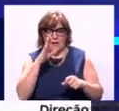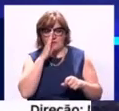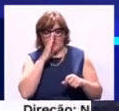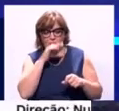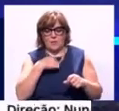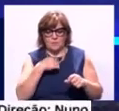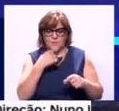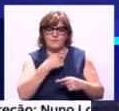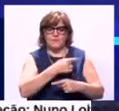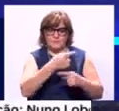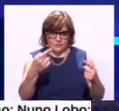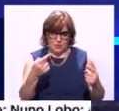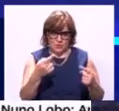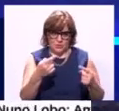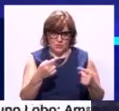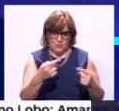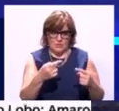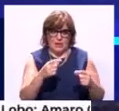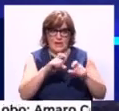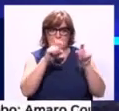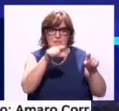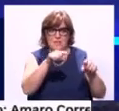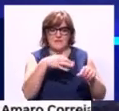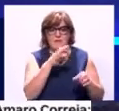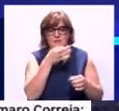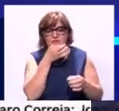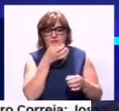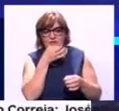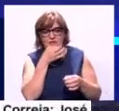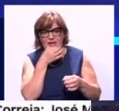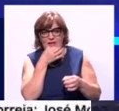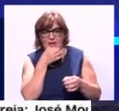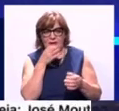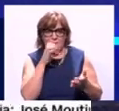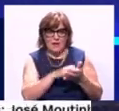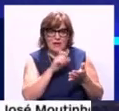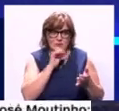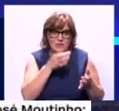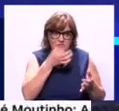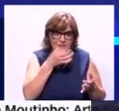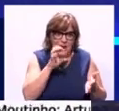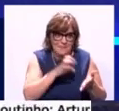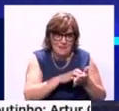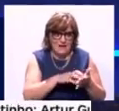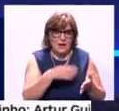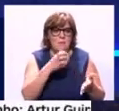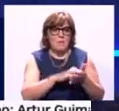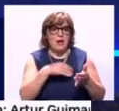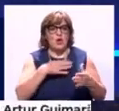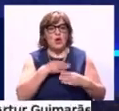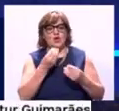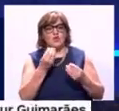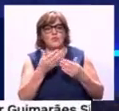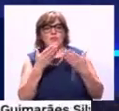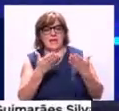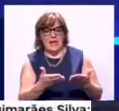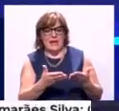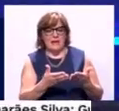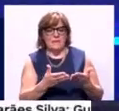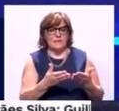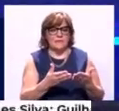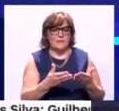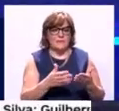Se eu garantir a um sponsor, vamos falar, posso falar de marcas? Pode, claro. Isto é uma marca que eu gosto muito, que é